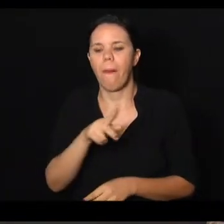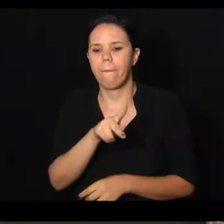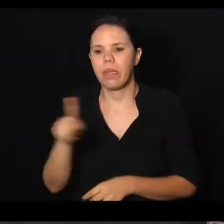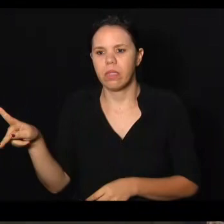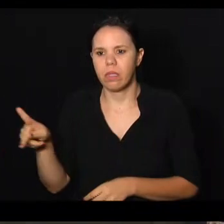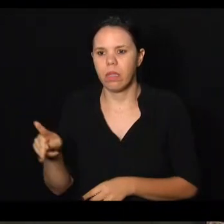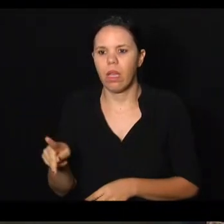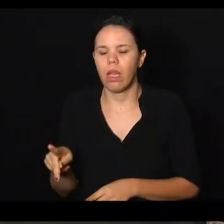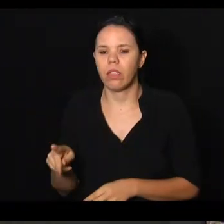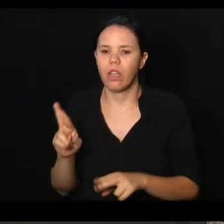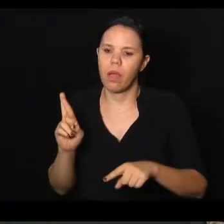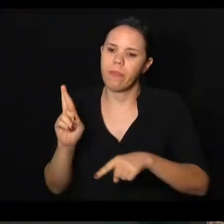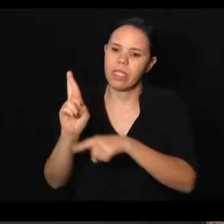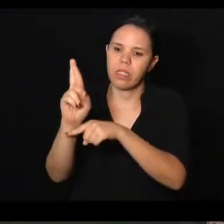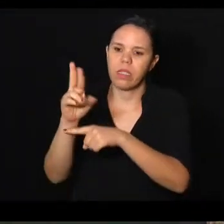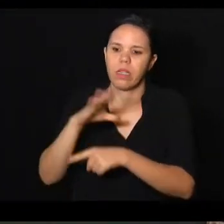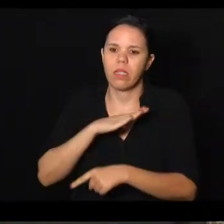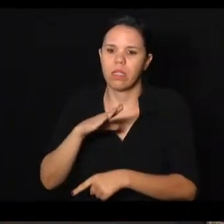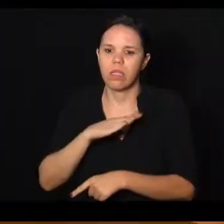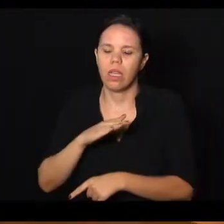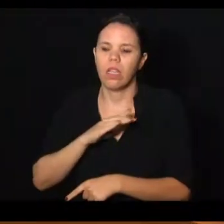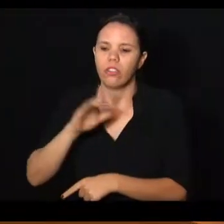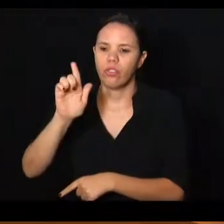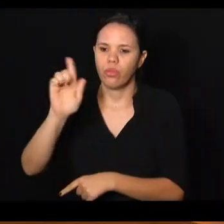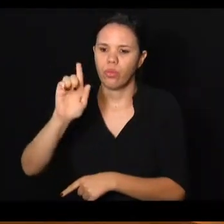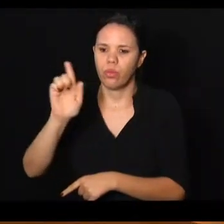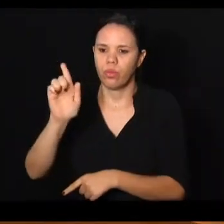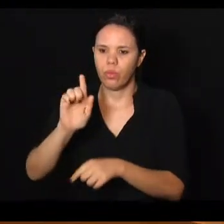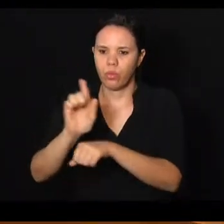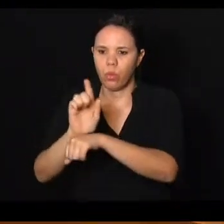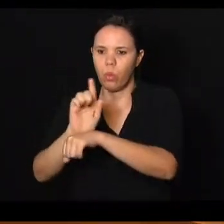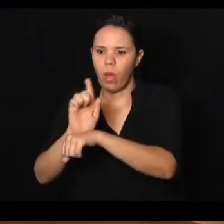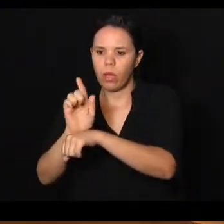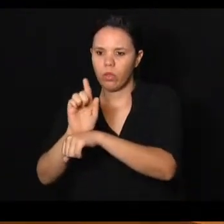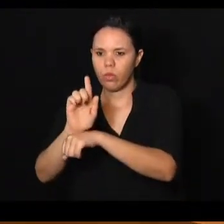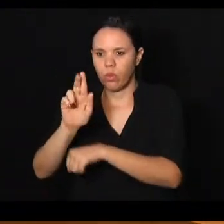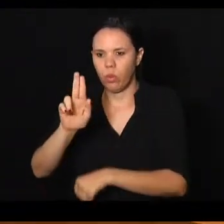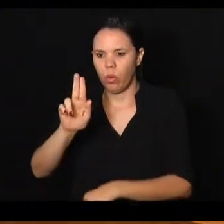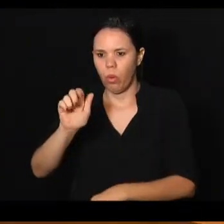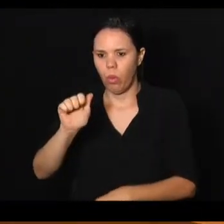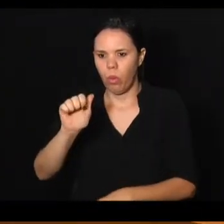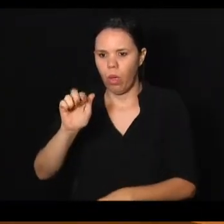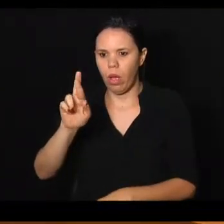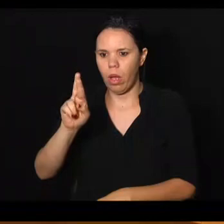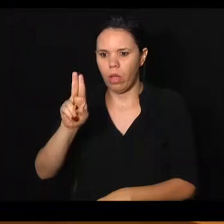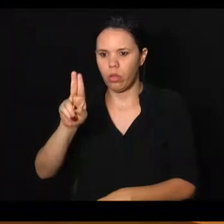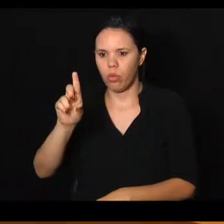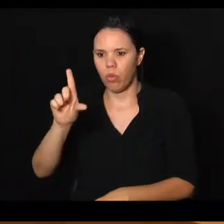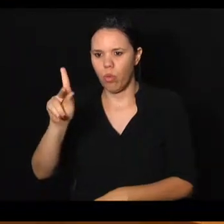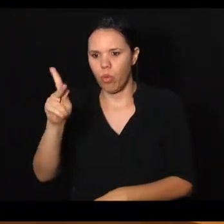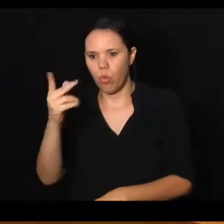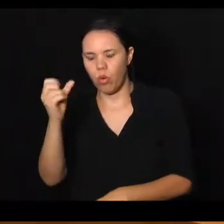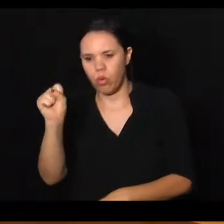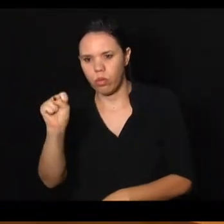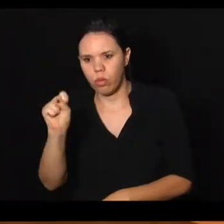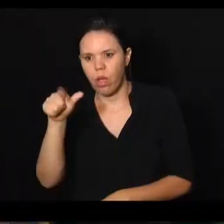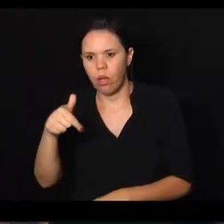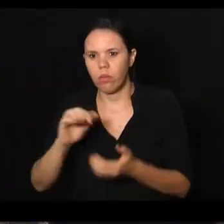todas as cidades aqui que estão presentes. Boa tarde a todos. Quero cumprimentar aqui a mesa,